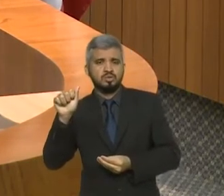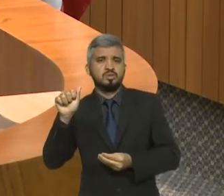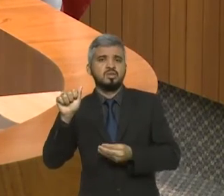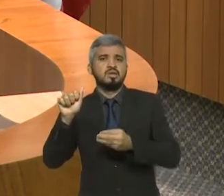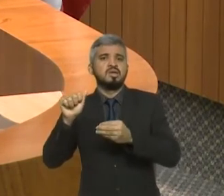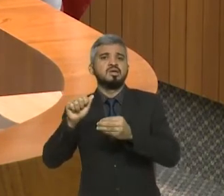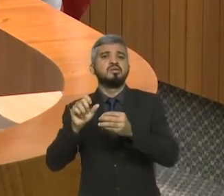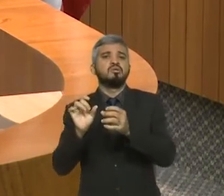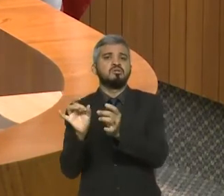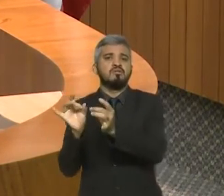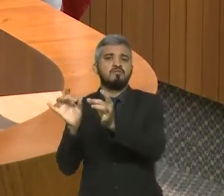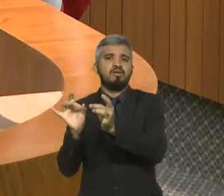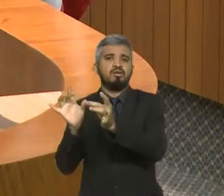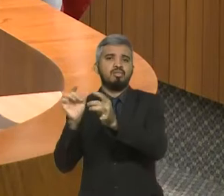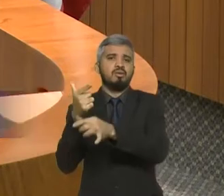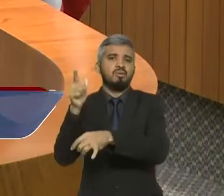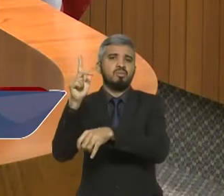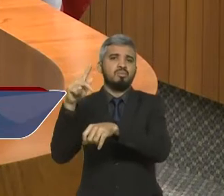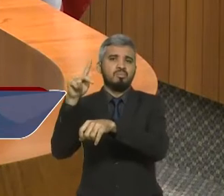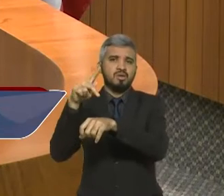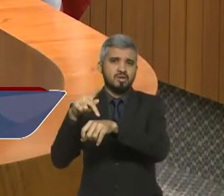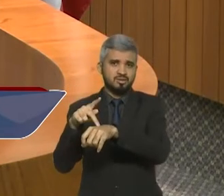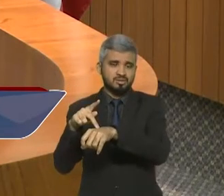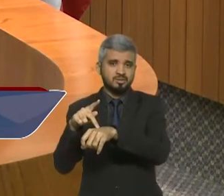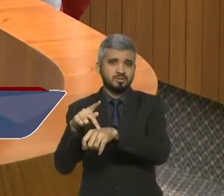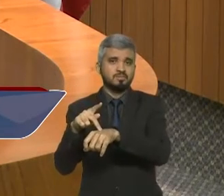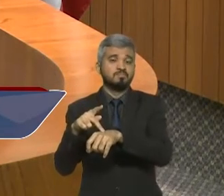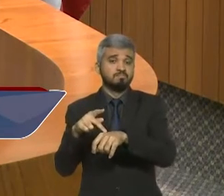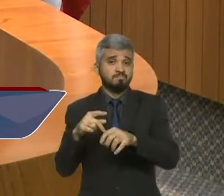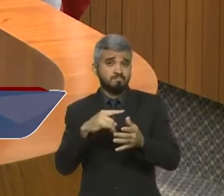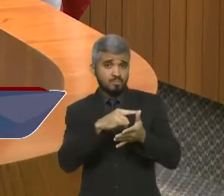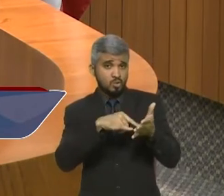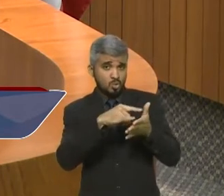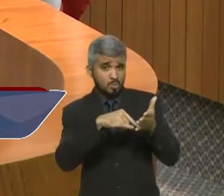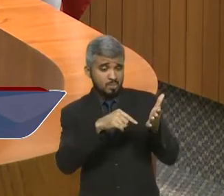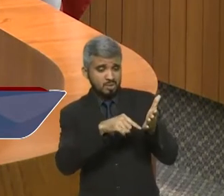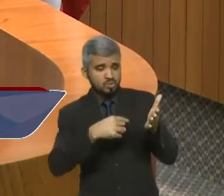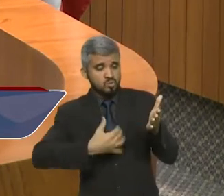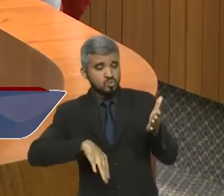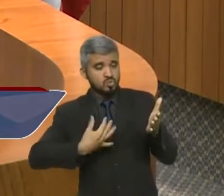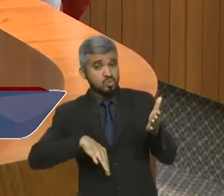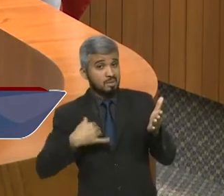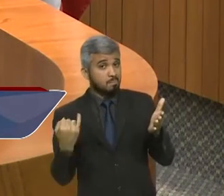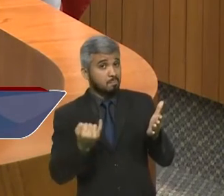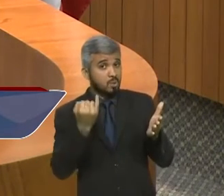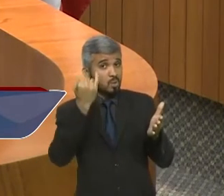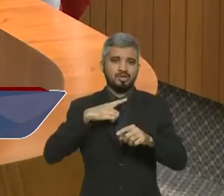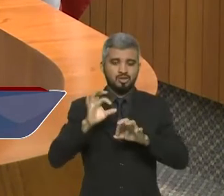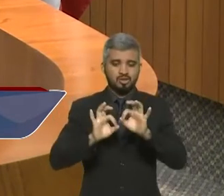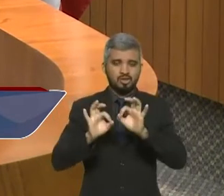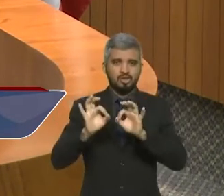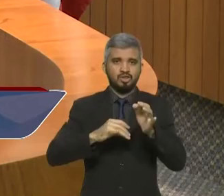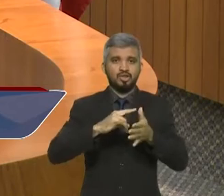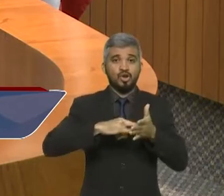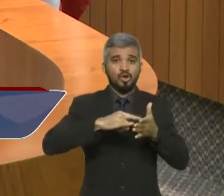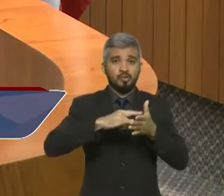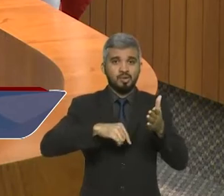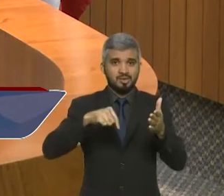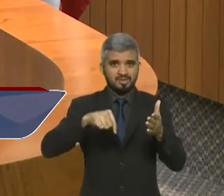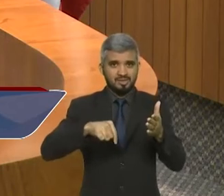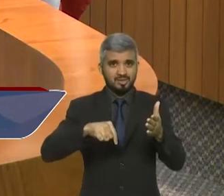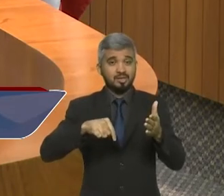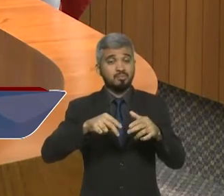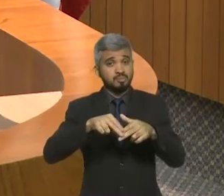do Maranhão. Isso representa, principalmente, desenvolver o Estado e pensar o Estado a longo prazo. É